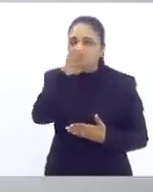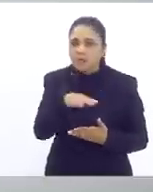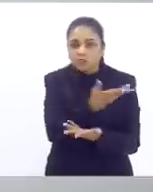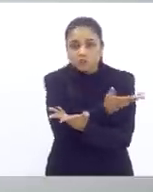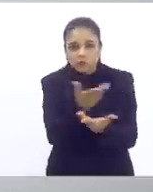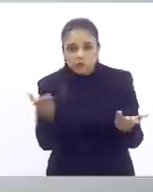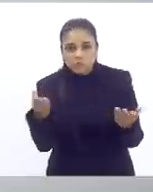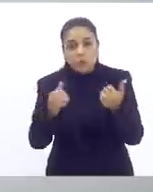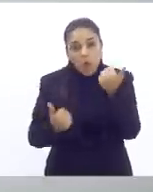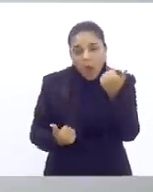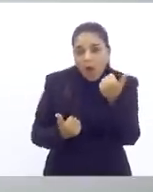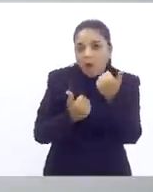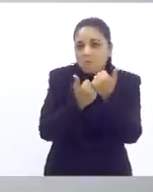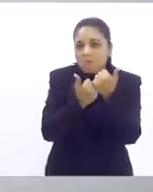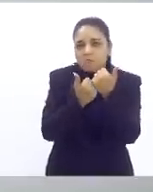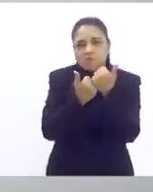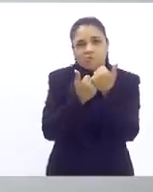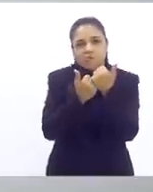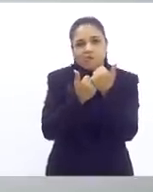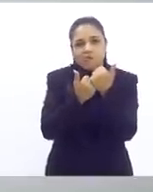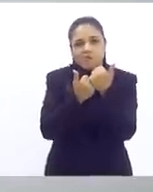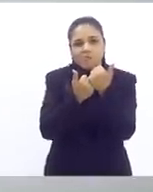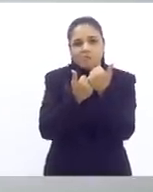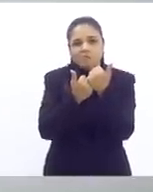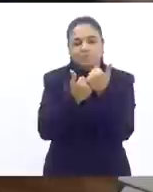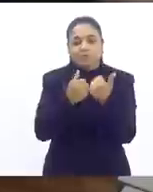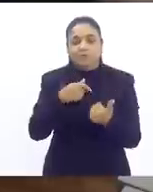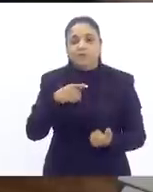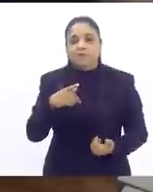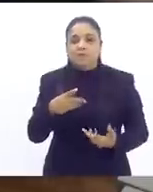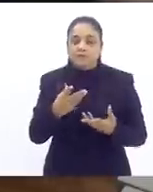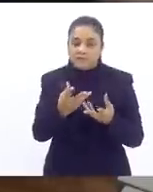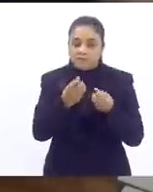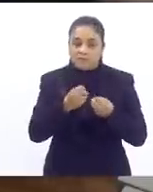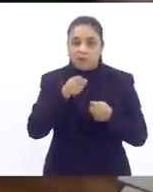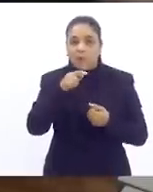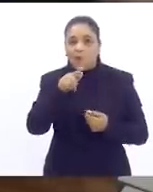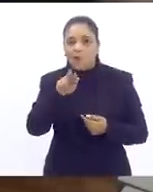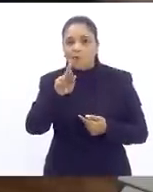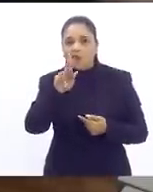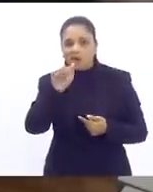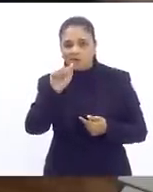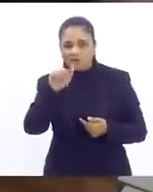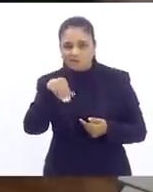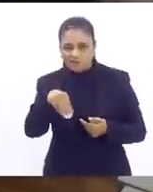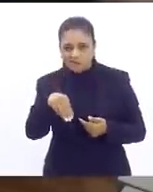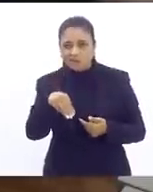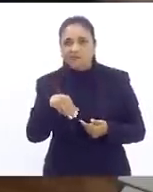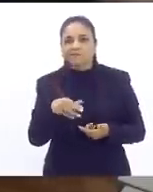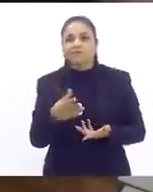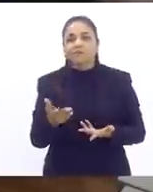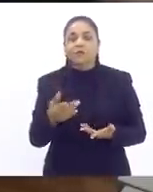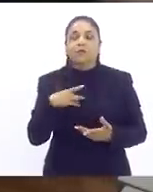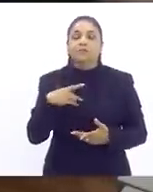e o nosso apoio para que todos recebam grana Deputado Luiz Paulo